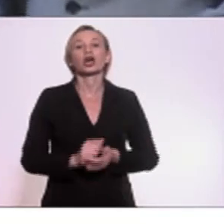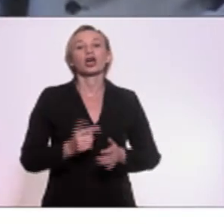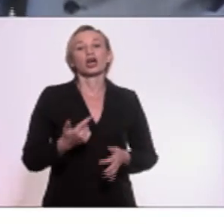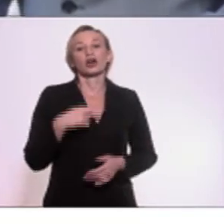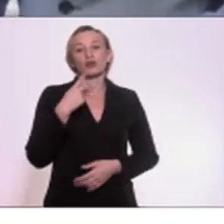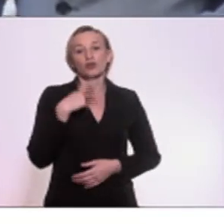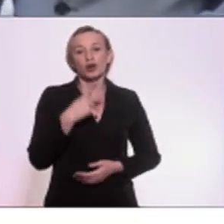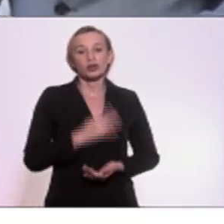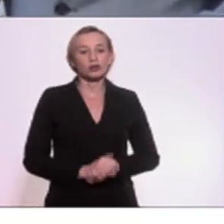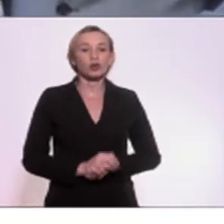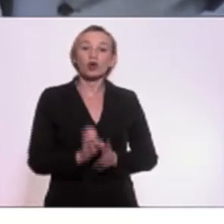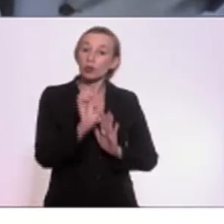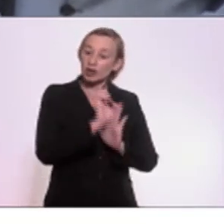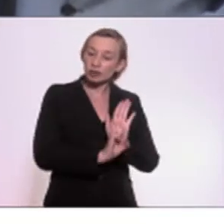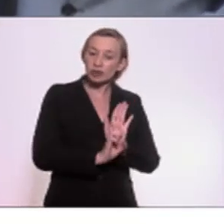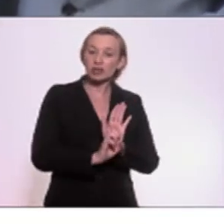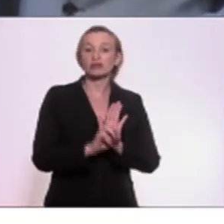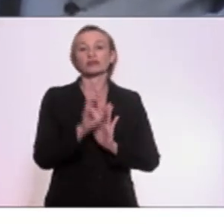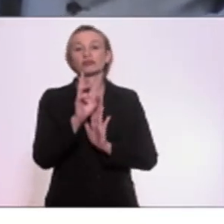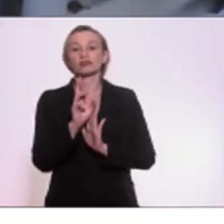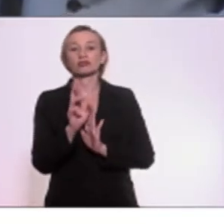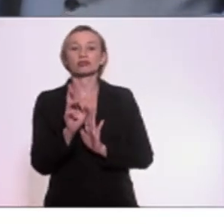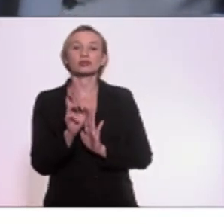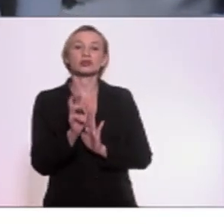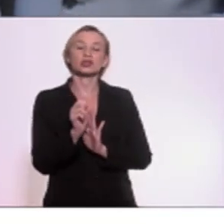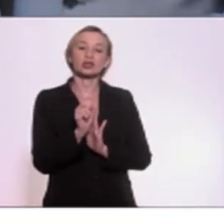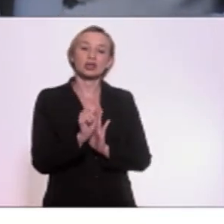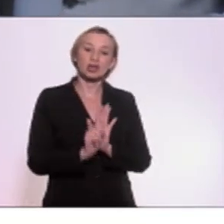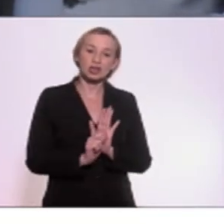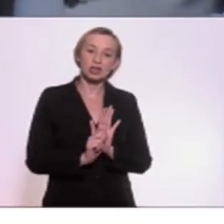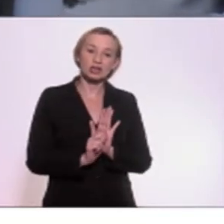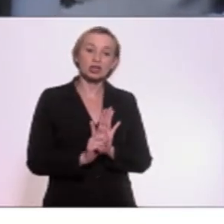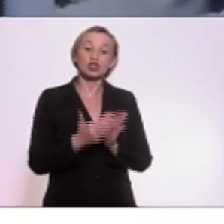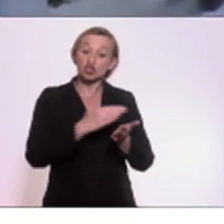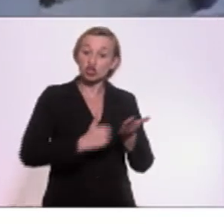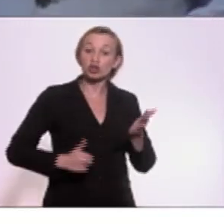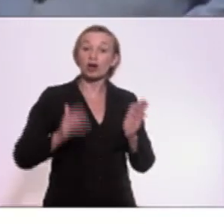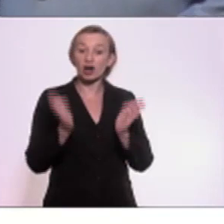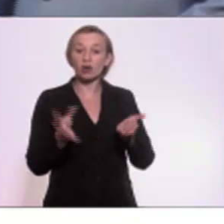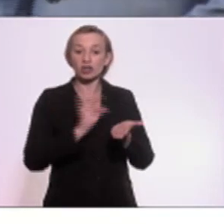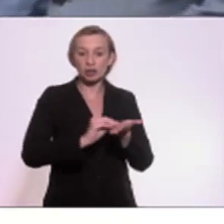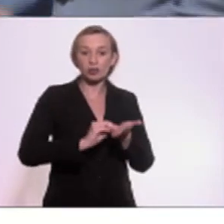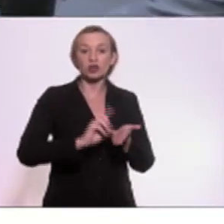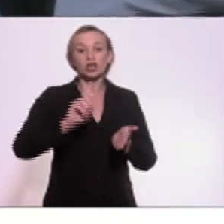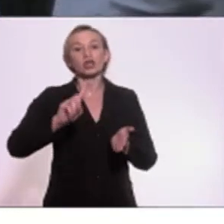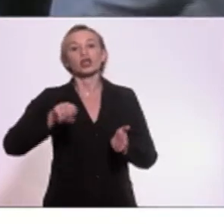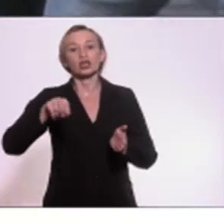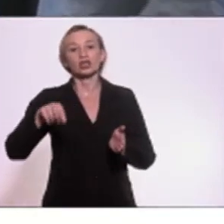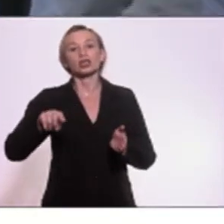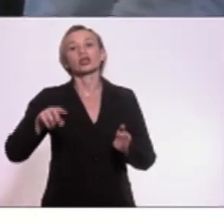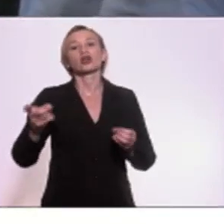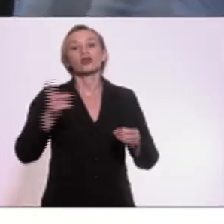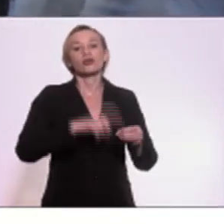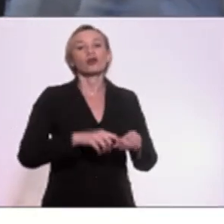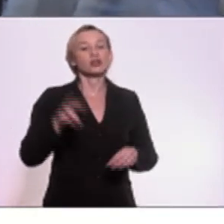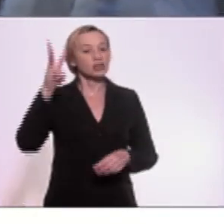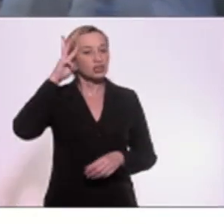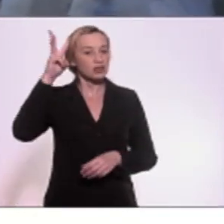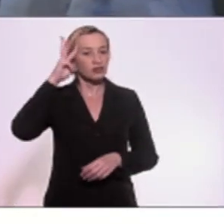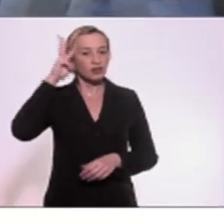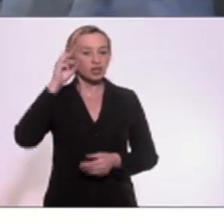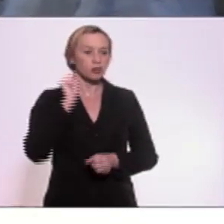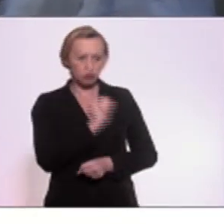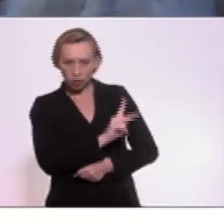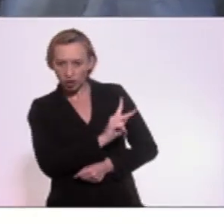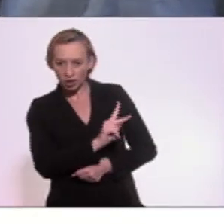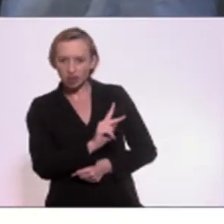como uma emenda de redação, tiro de pauta agora e volta na próxima terça-feira. Ok. Pode ser? Pode ser, senhor